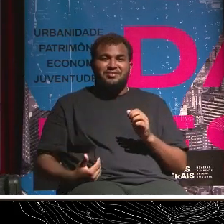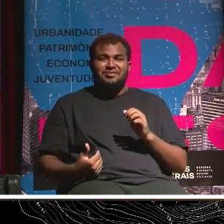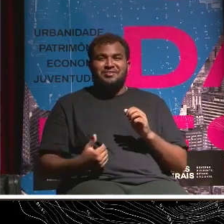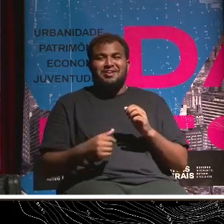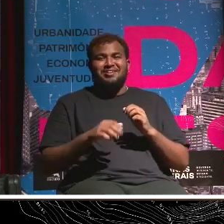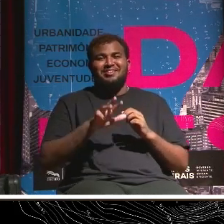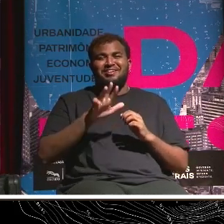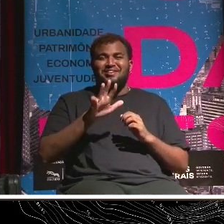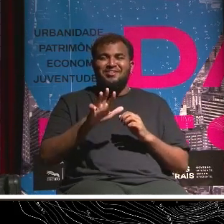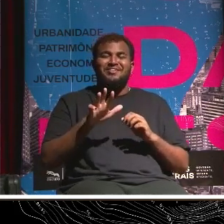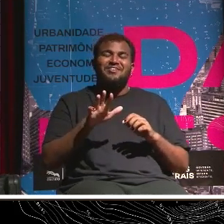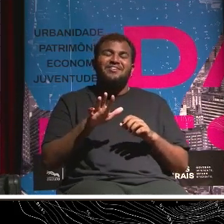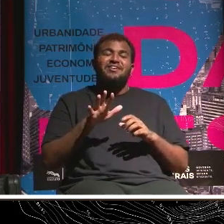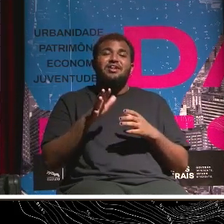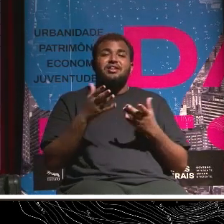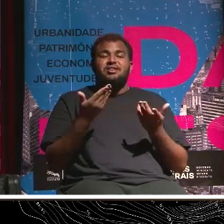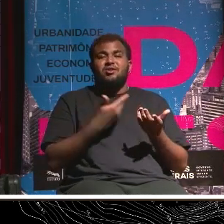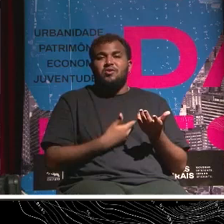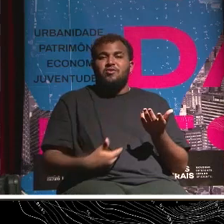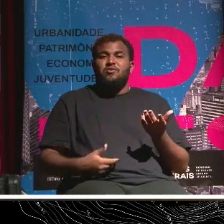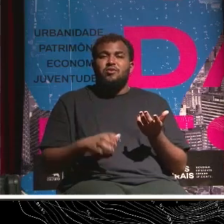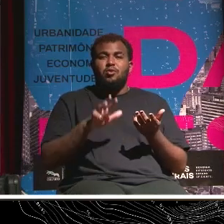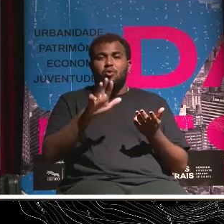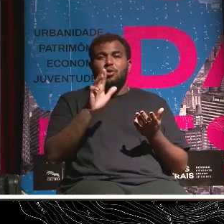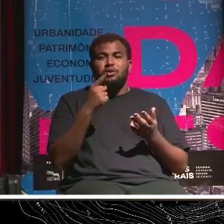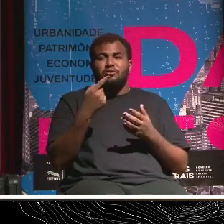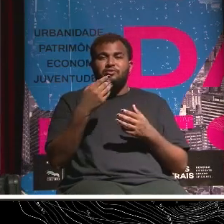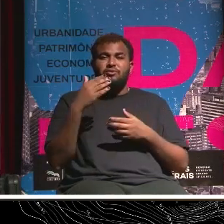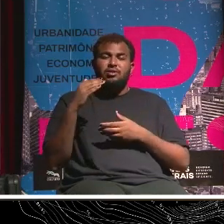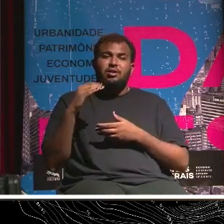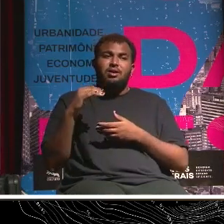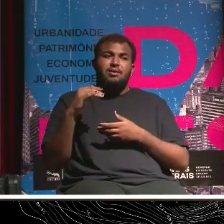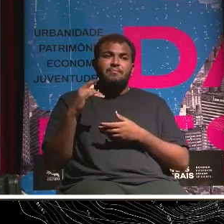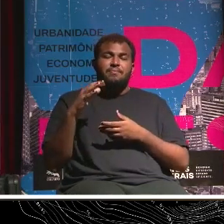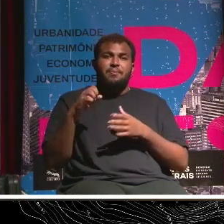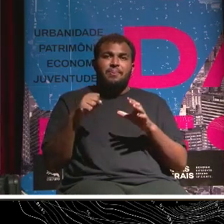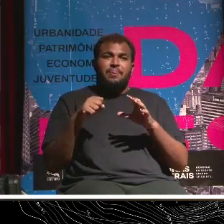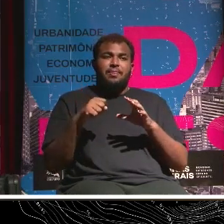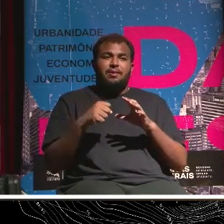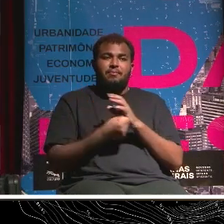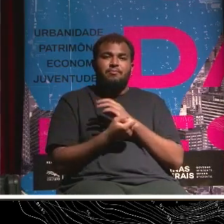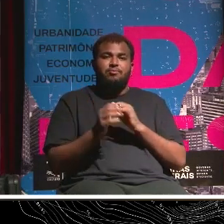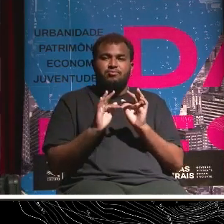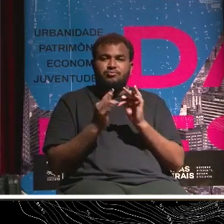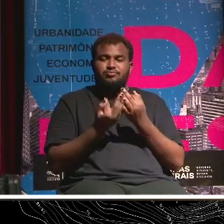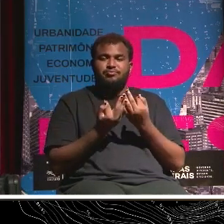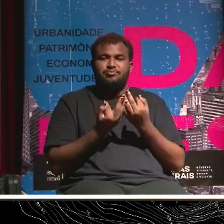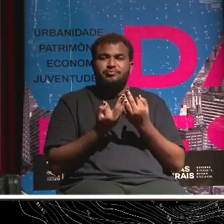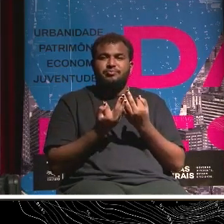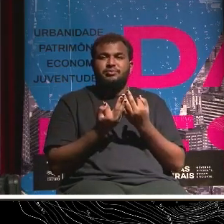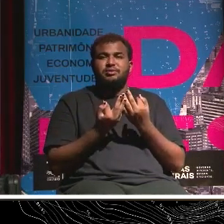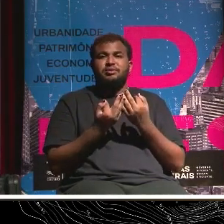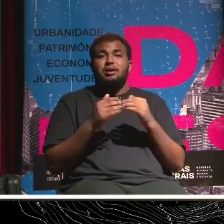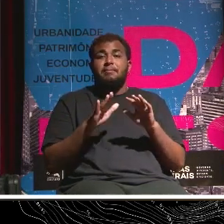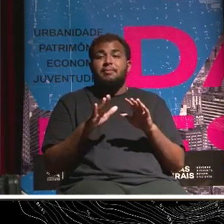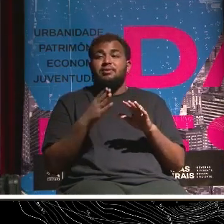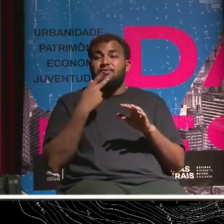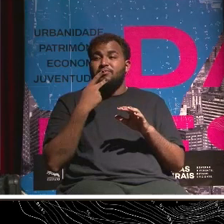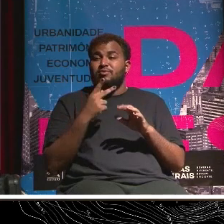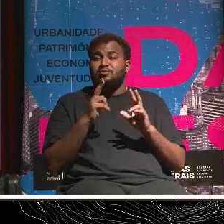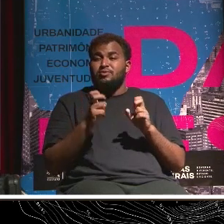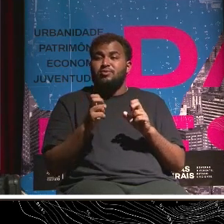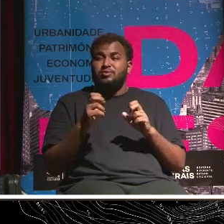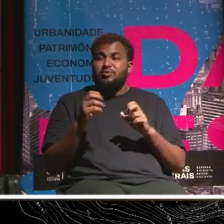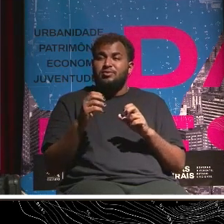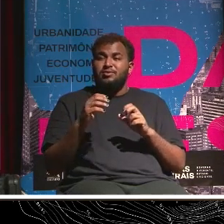do governo do presidente Lula, a gente está falando de Bolsa Família, de práticas assistenciais que são inclusivas, mas a assistência social é